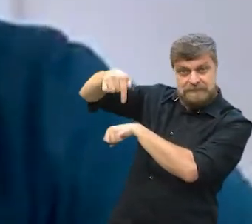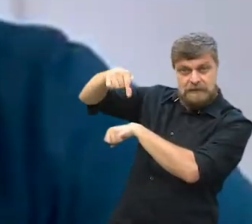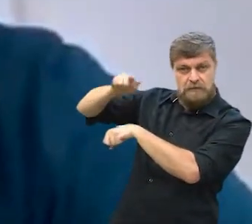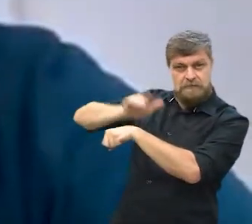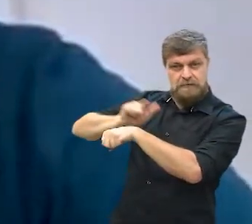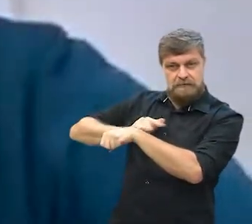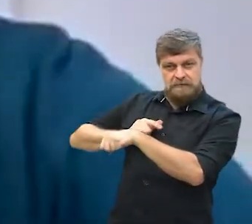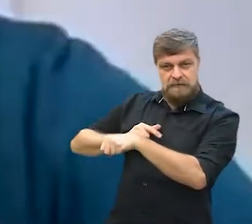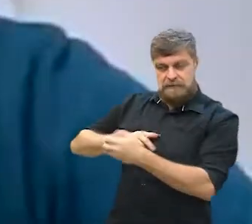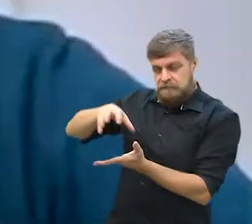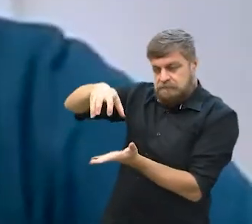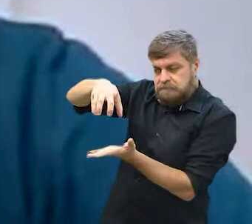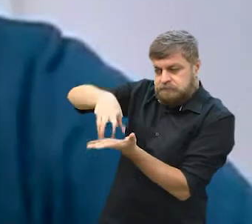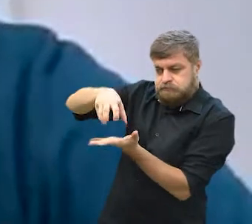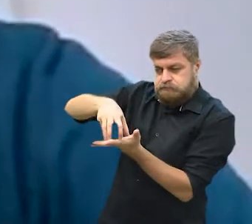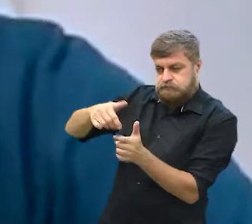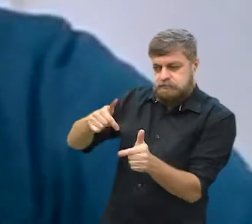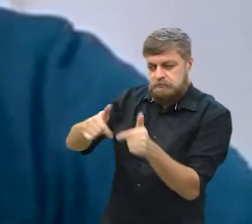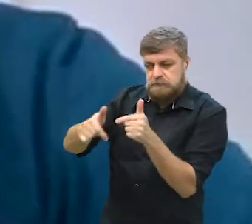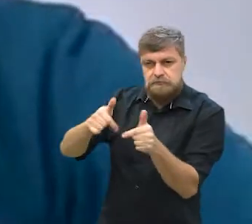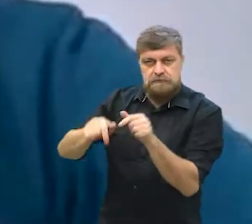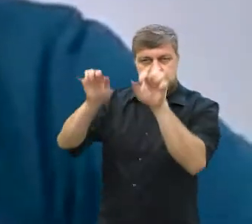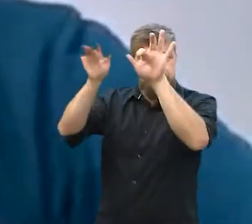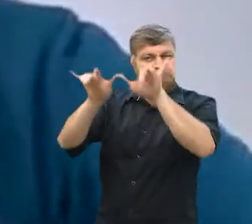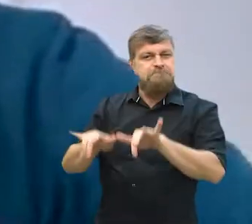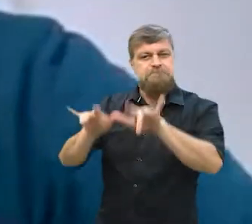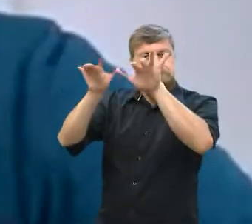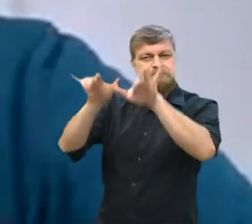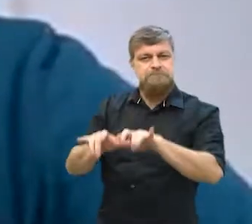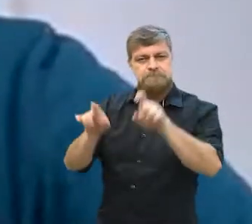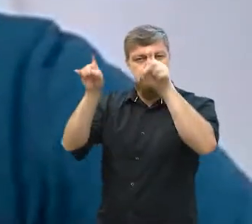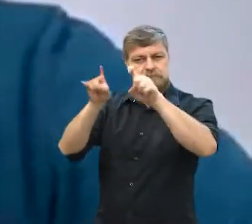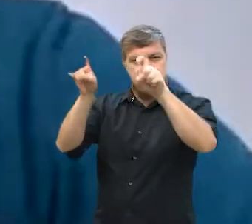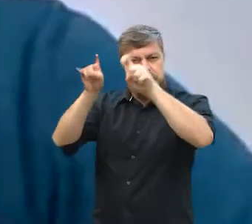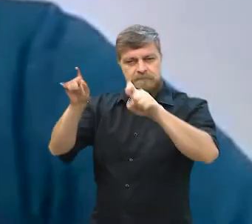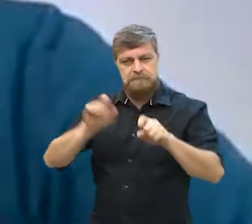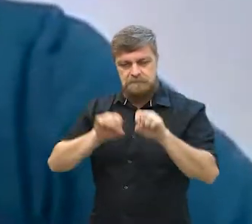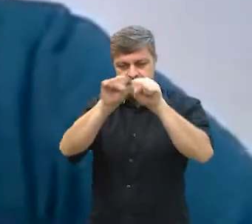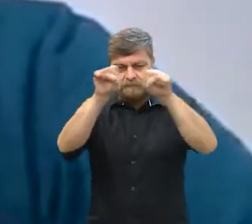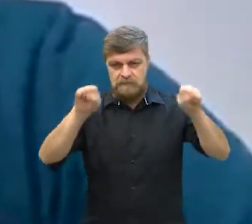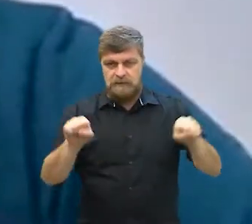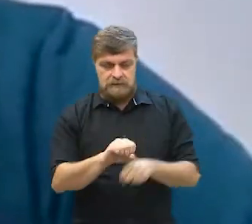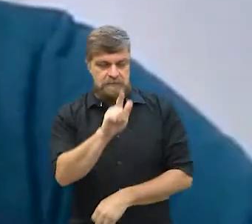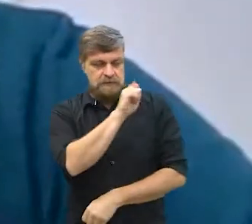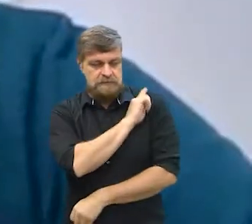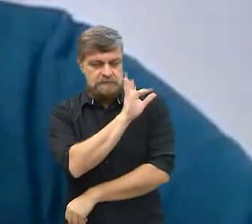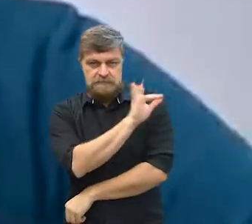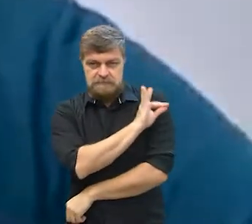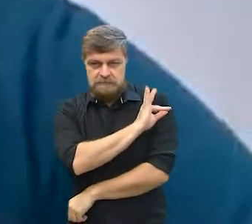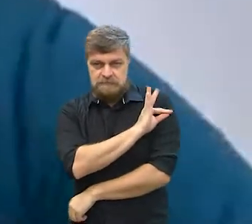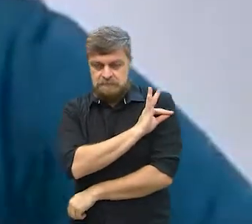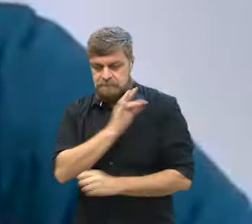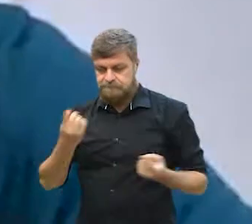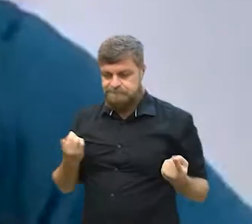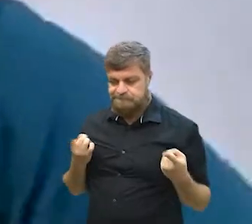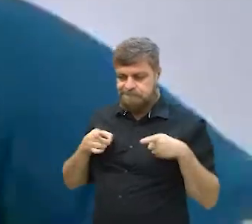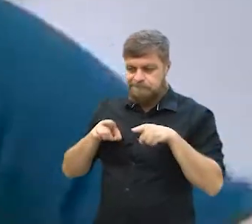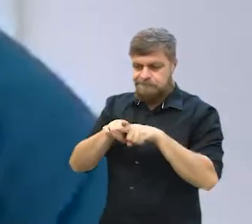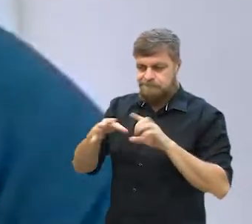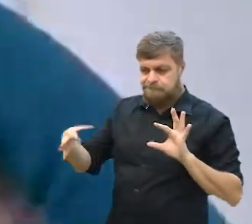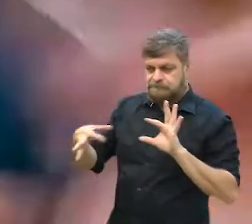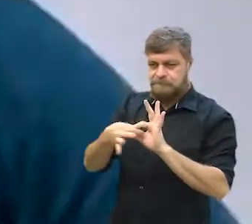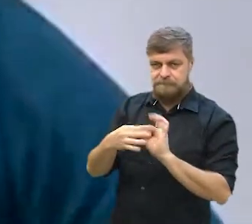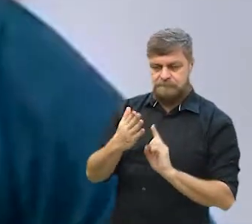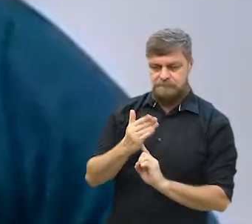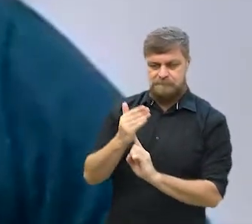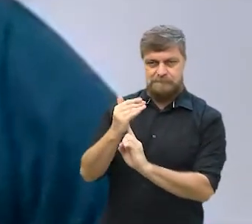com os principais serviços de forma totalmente digital, né? Integrando esse sistema de gestão da prefeitura que já existia